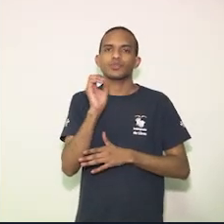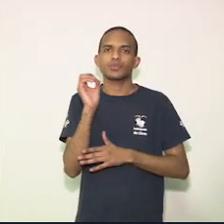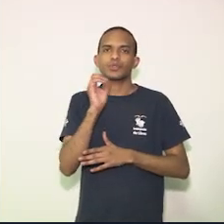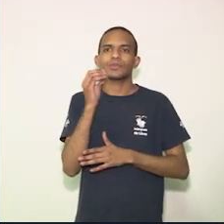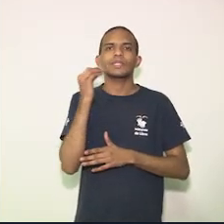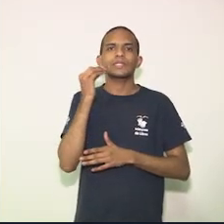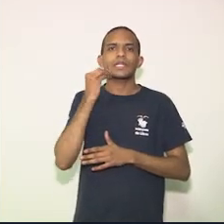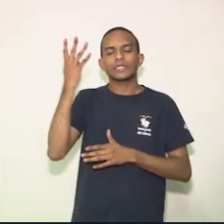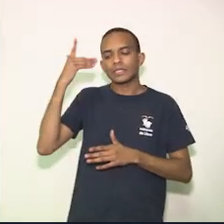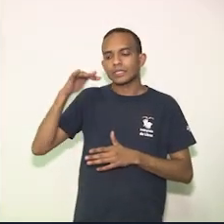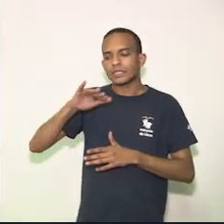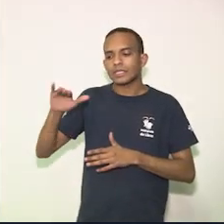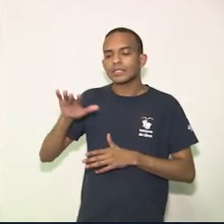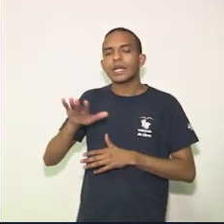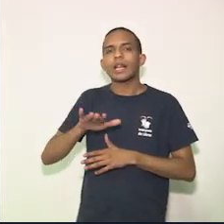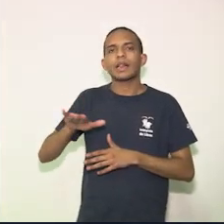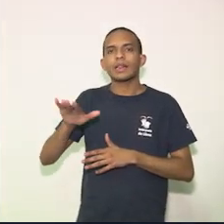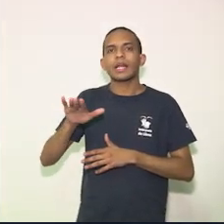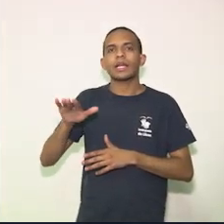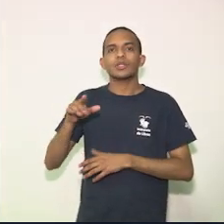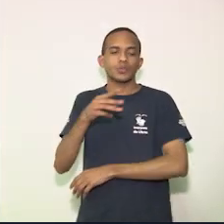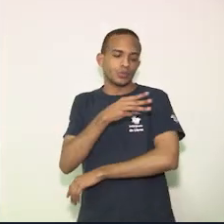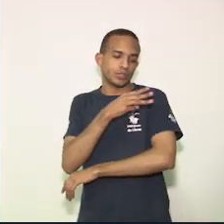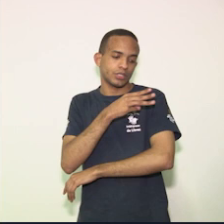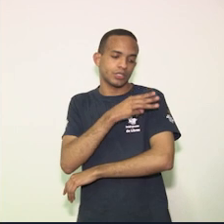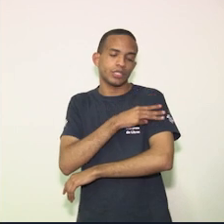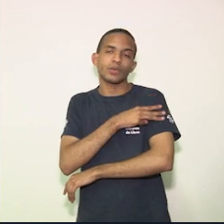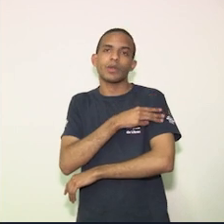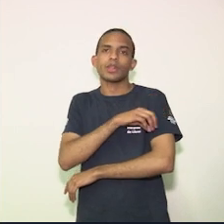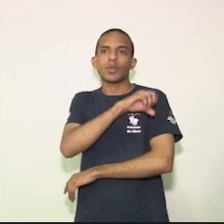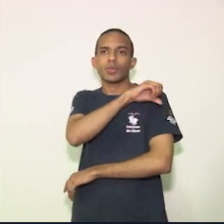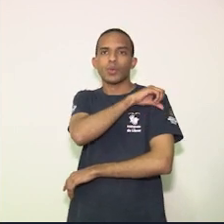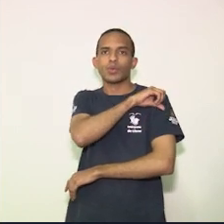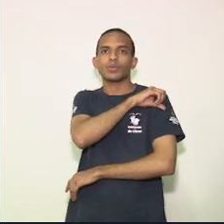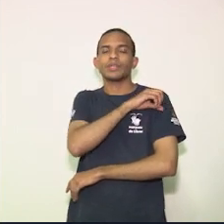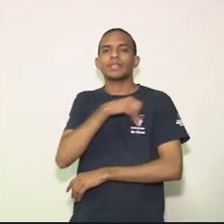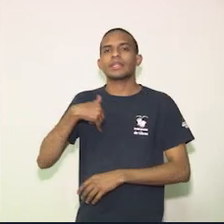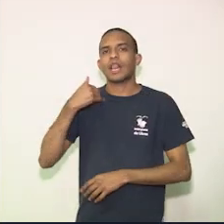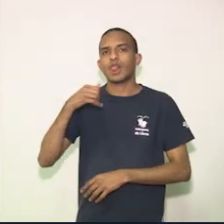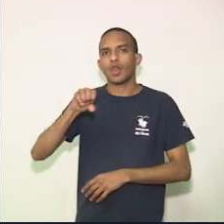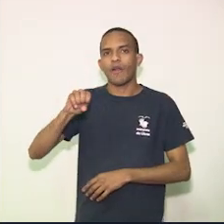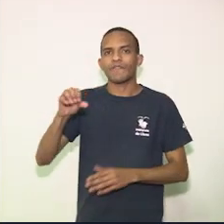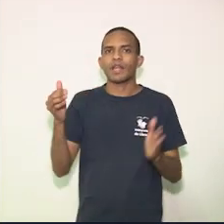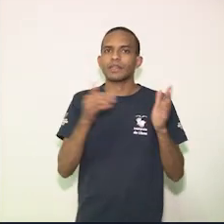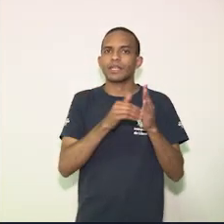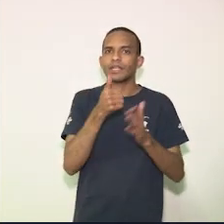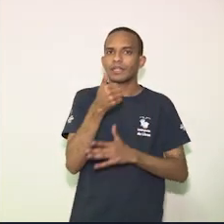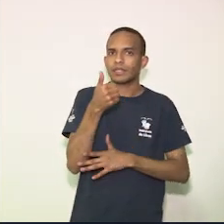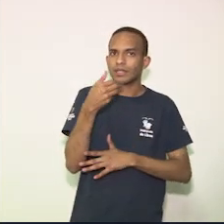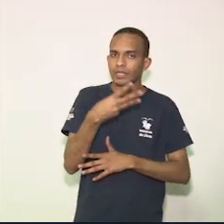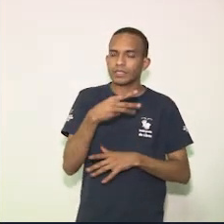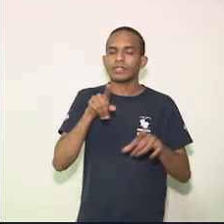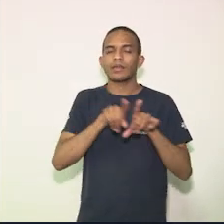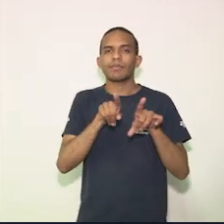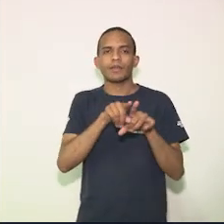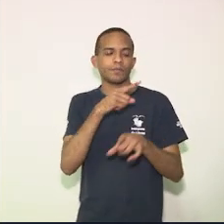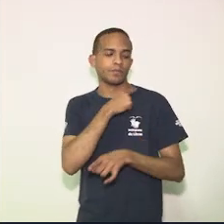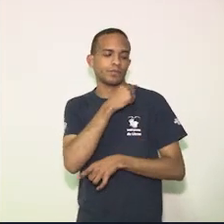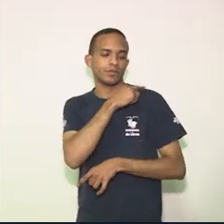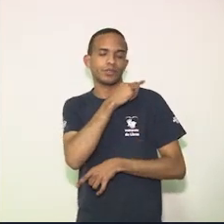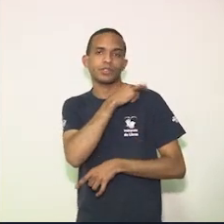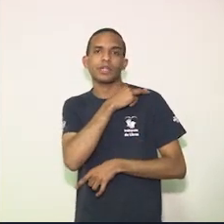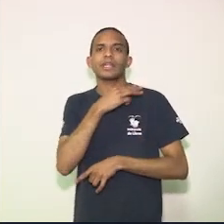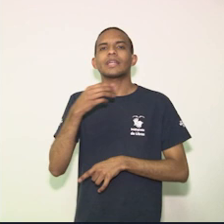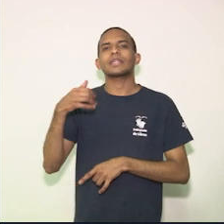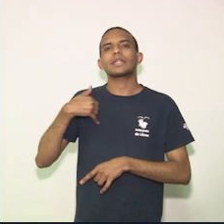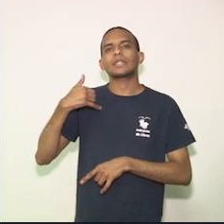em crianças do 3º e 9º ano, entre 9 e 13 anos, e o ensino médio entre 14 e